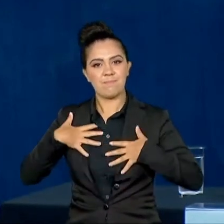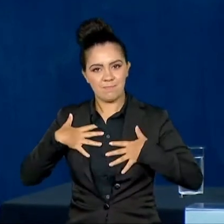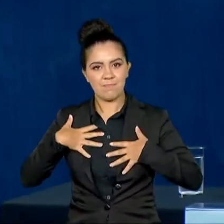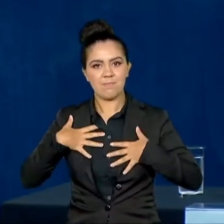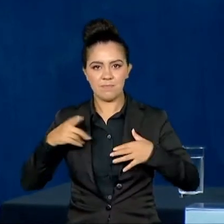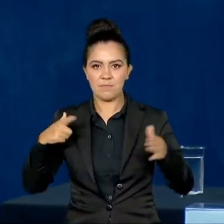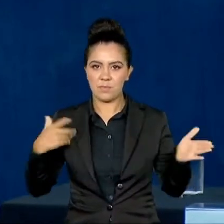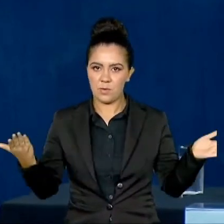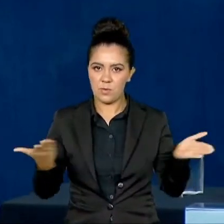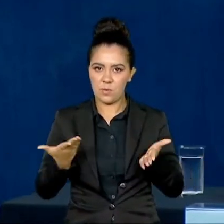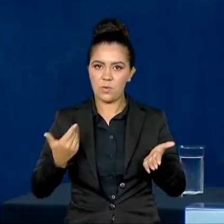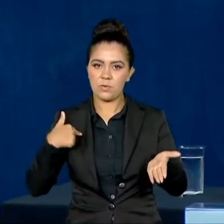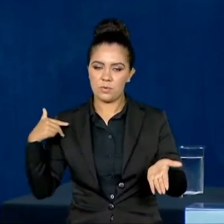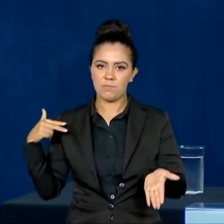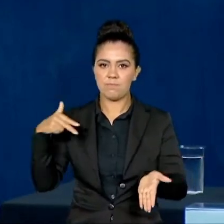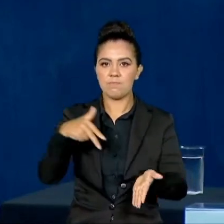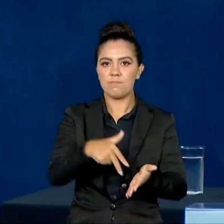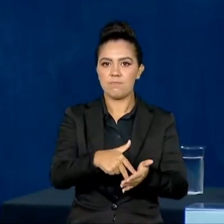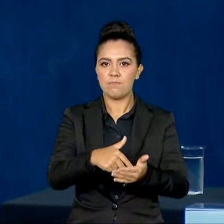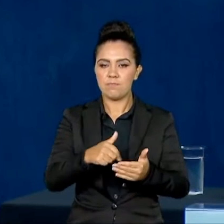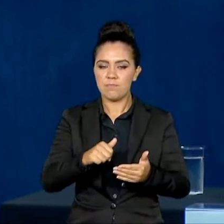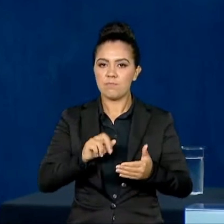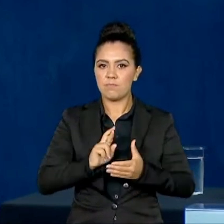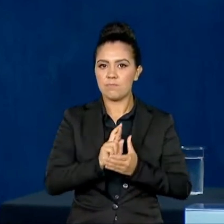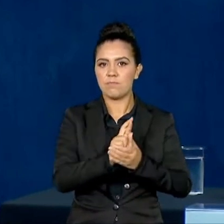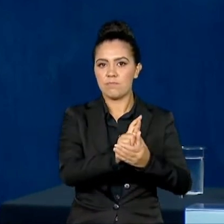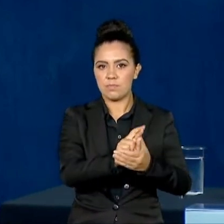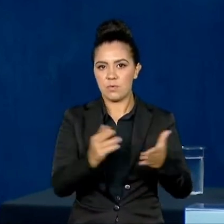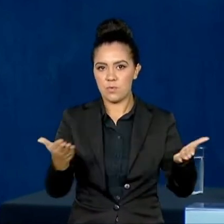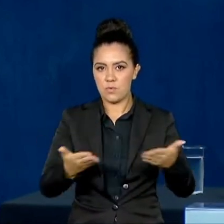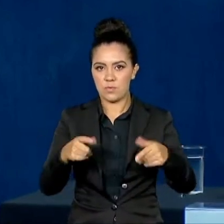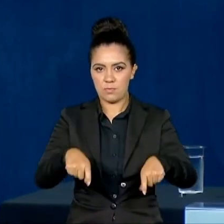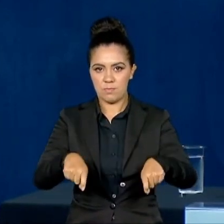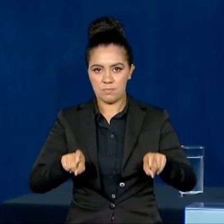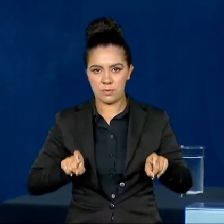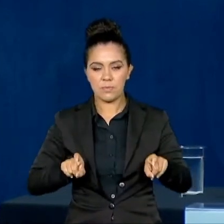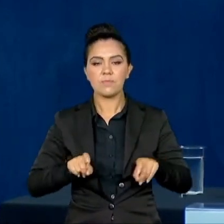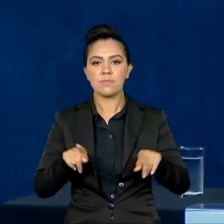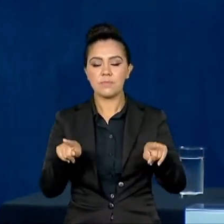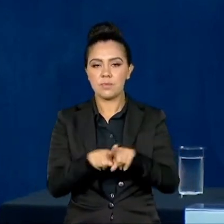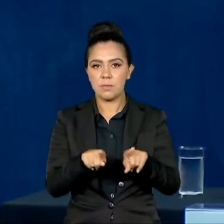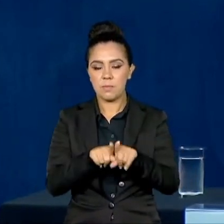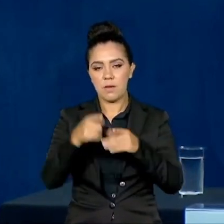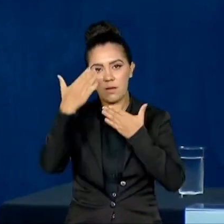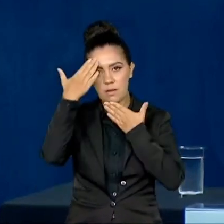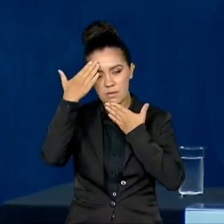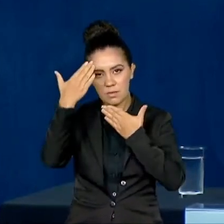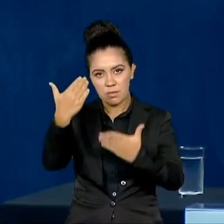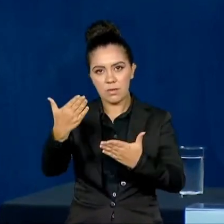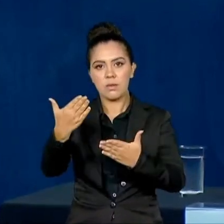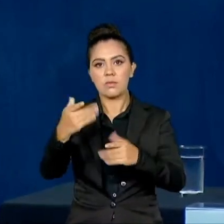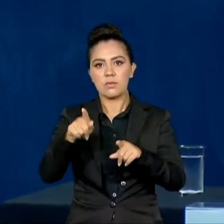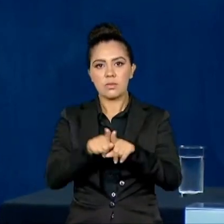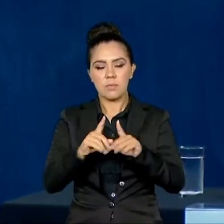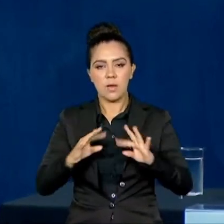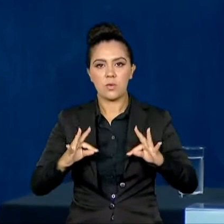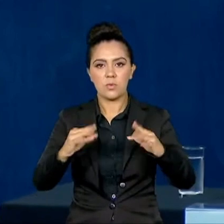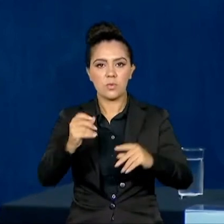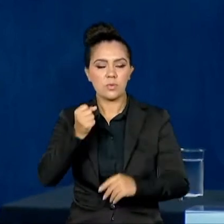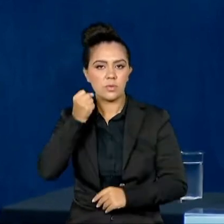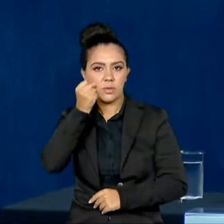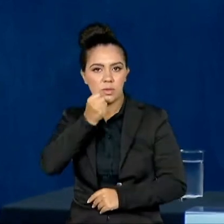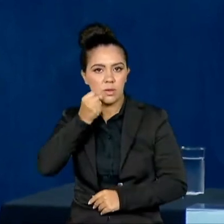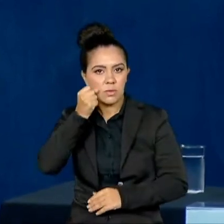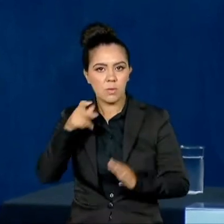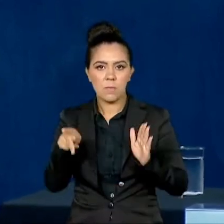Procuradoria-Geral da República, a fim de comandar este ato de posse. Agradeço também aos senadores da República que anuíram